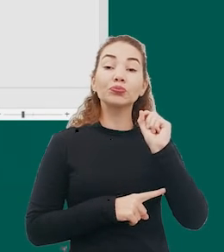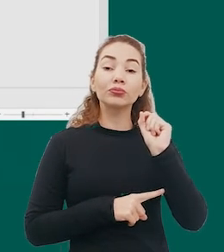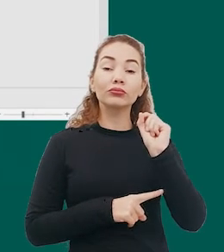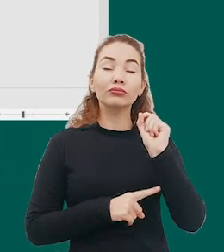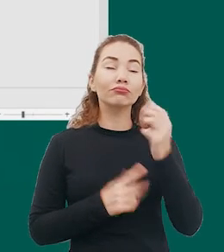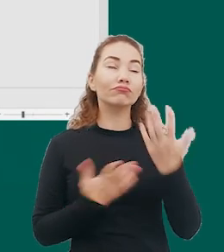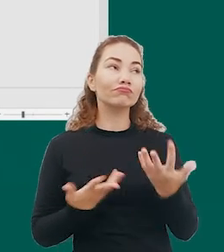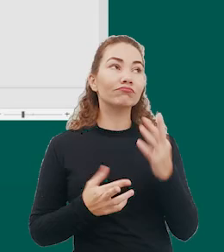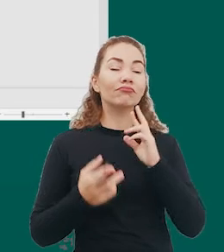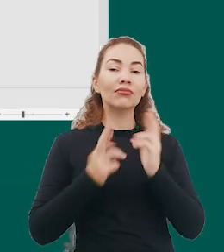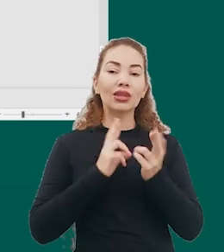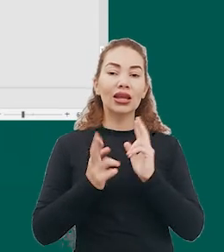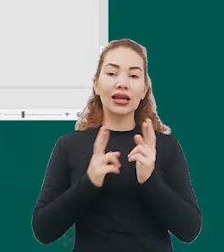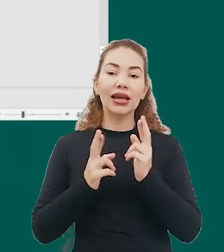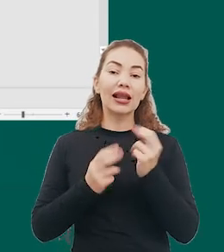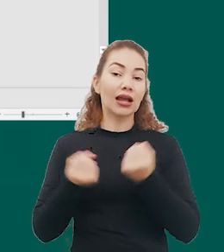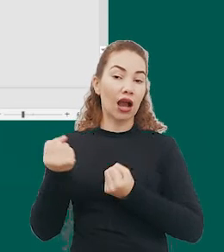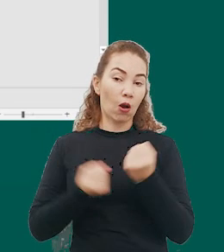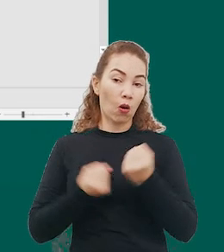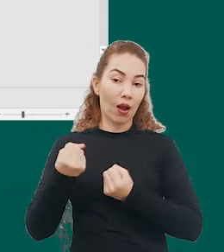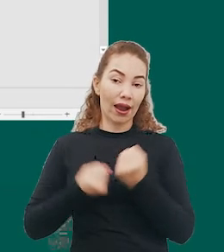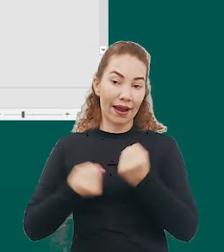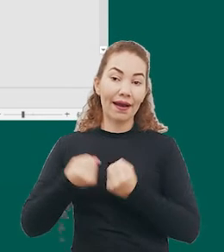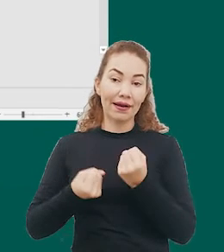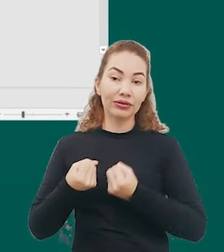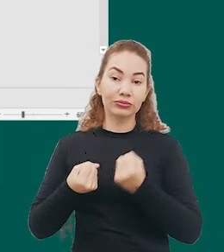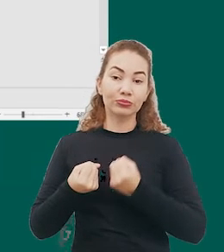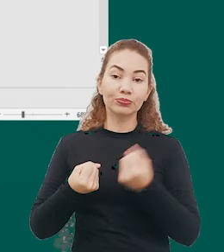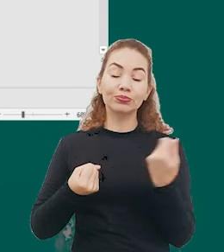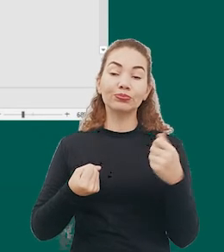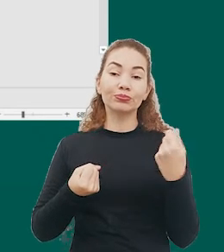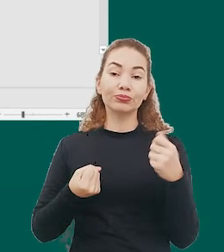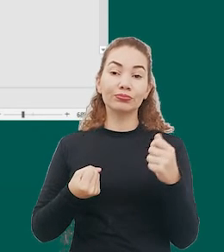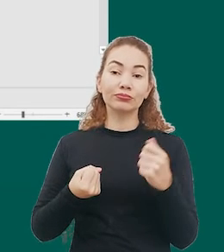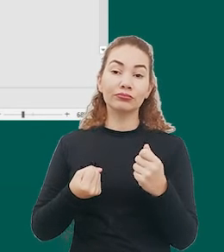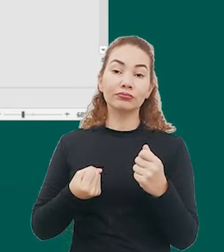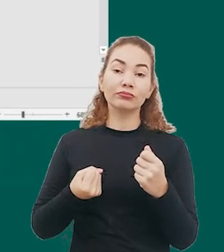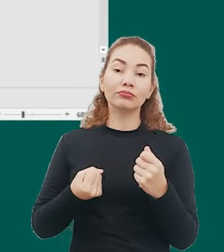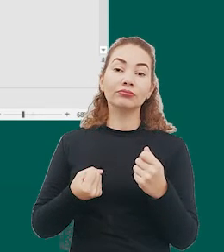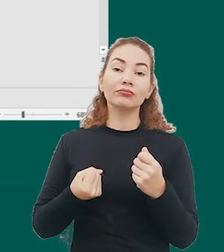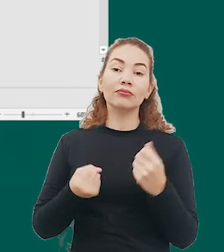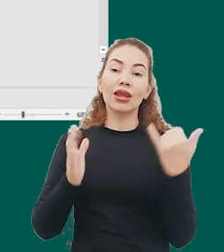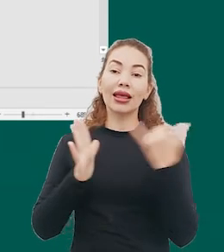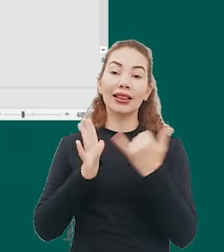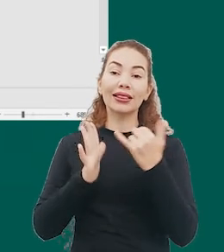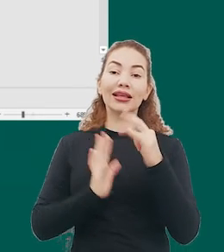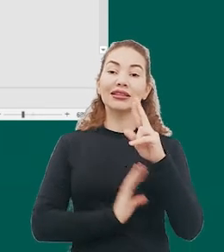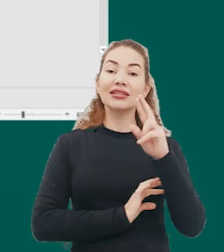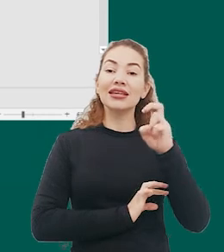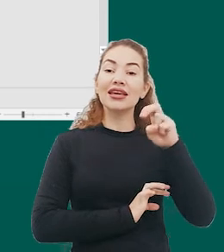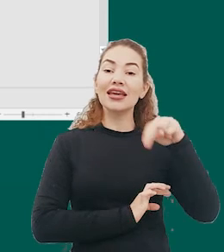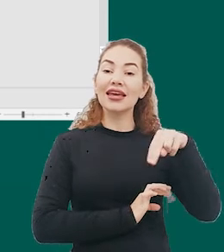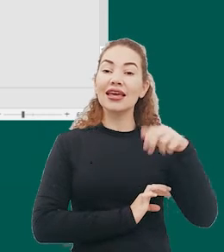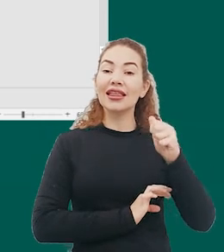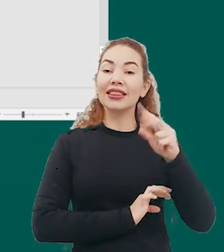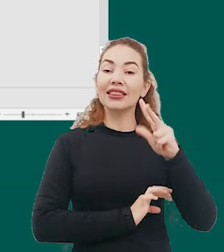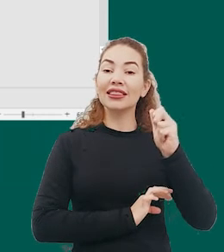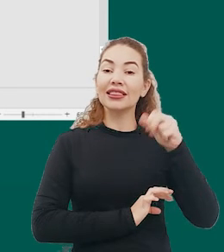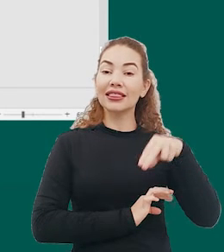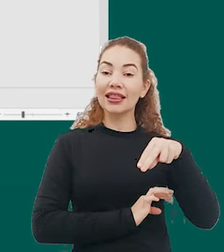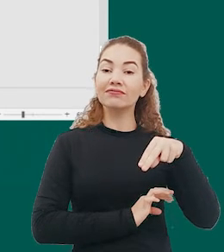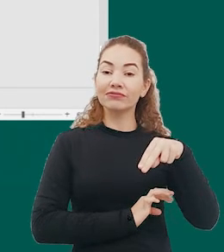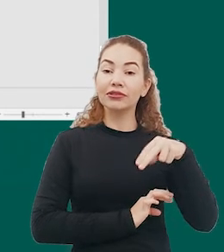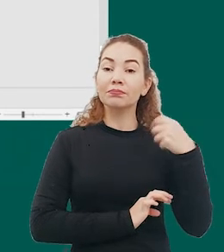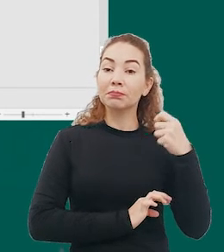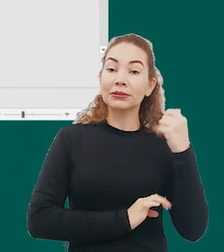Em relação aos veículos, ele vai pedir diversos dados, inclusive o Renavan. Então, nós devemos